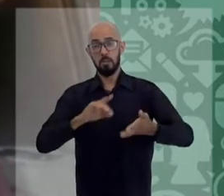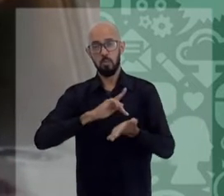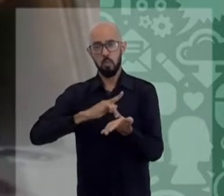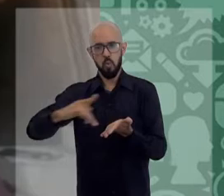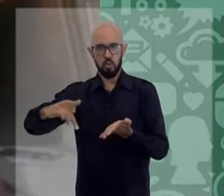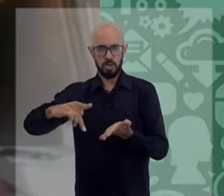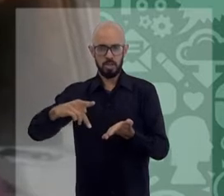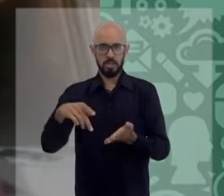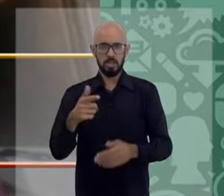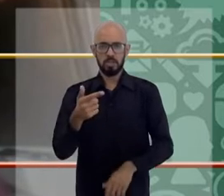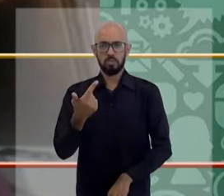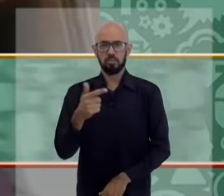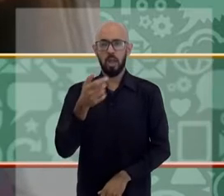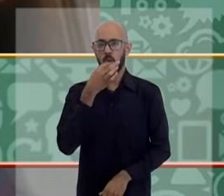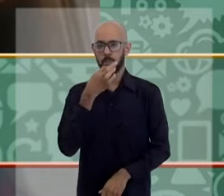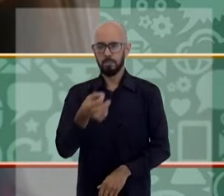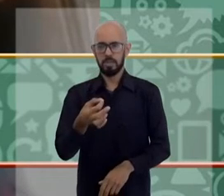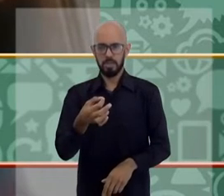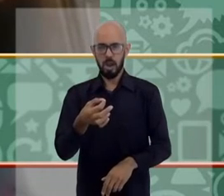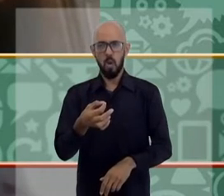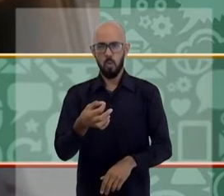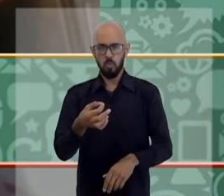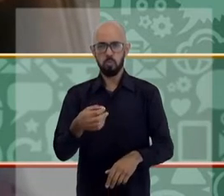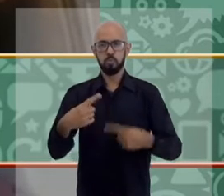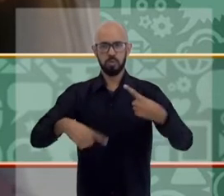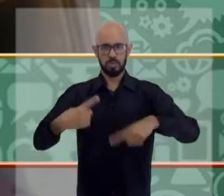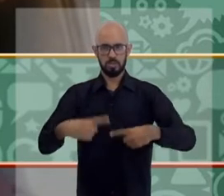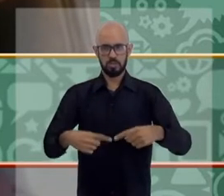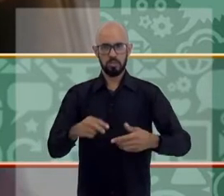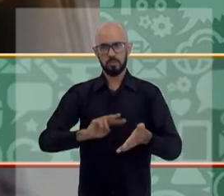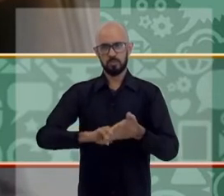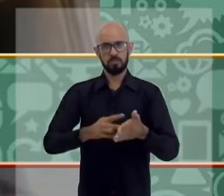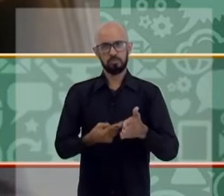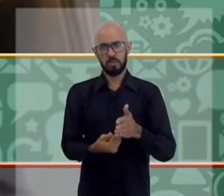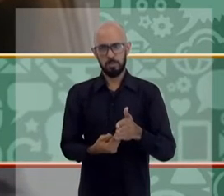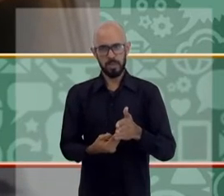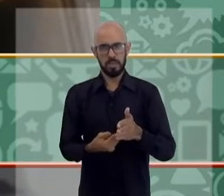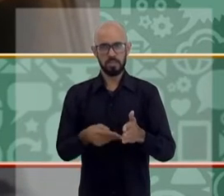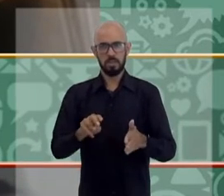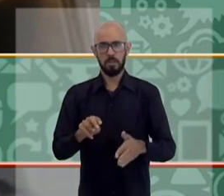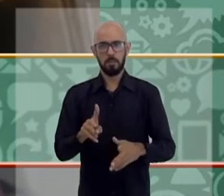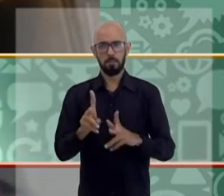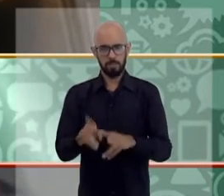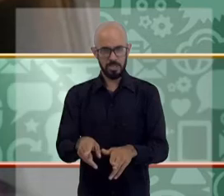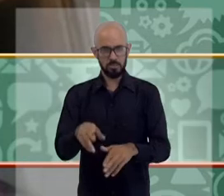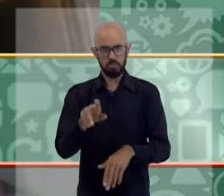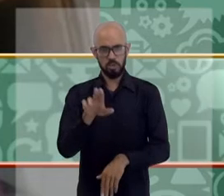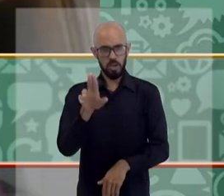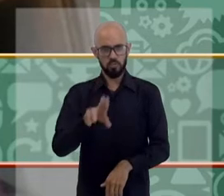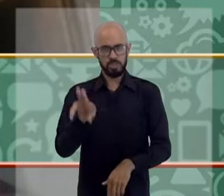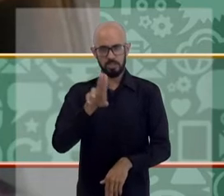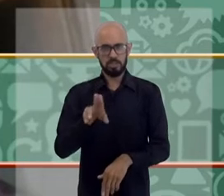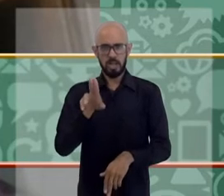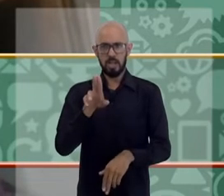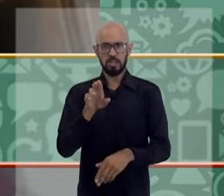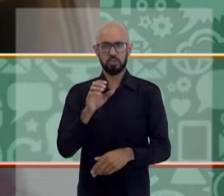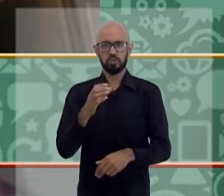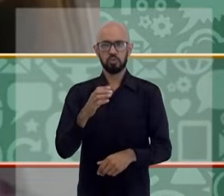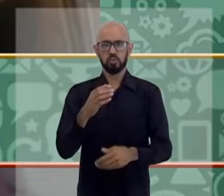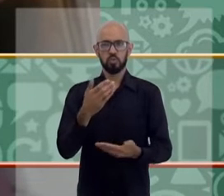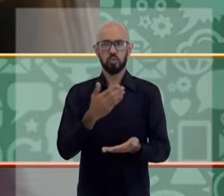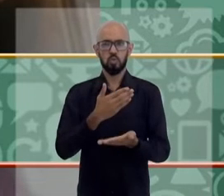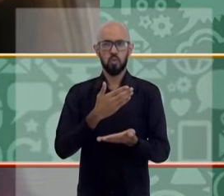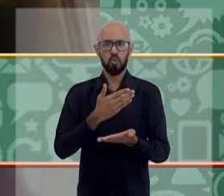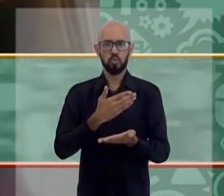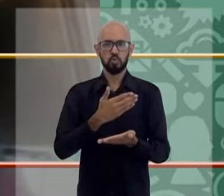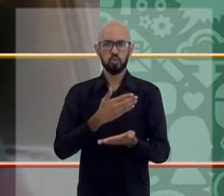qualquer tipo de posicionamento político ou de interpretação, né? Mesmo na universidade, nos cursos de